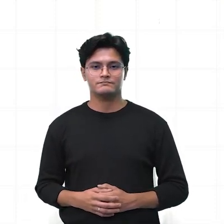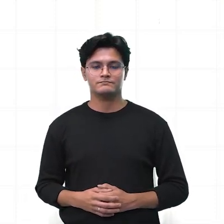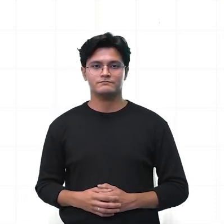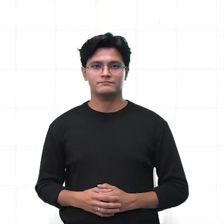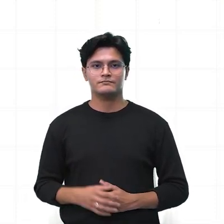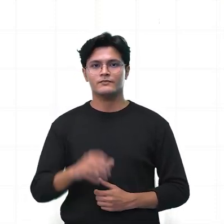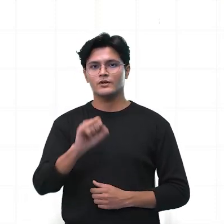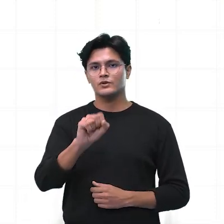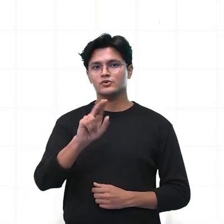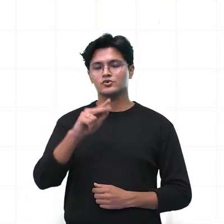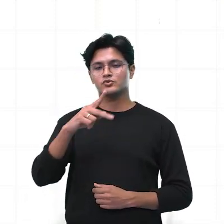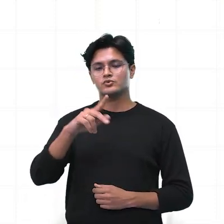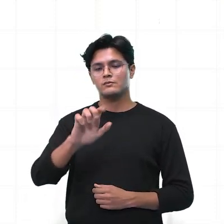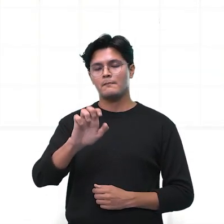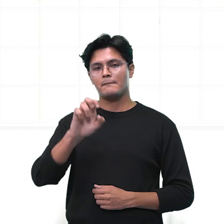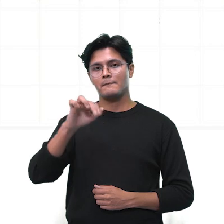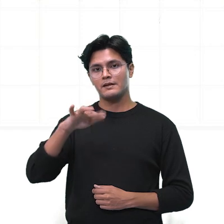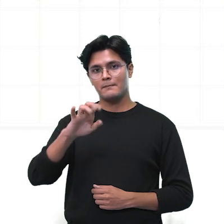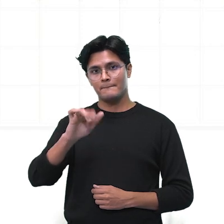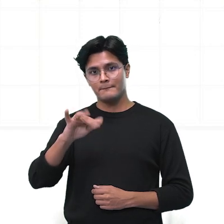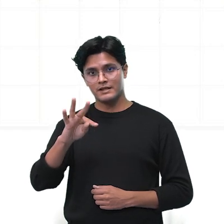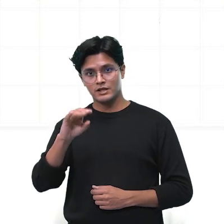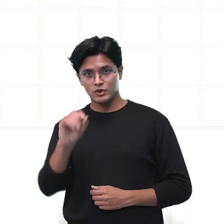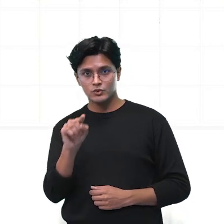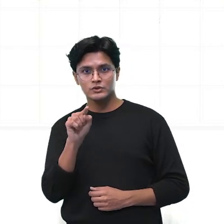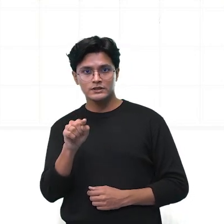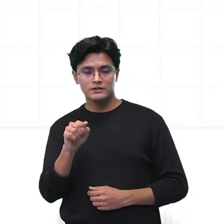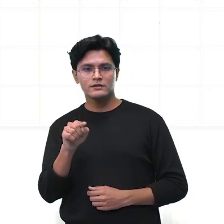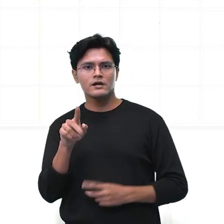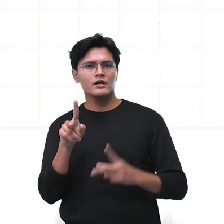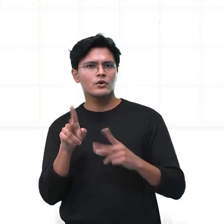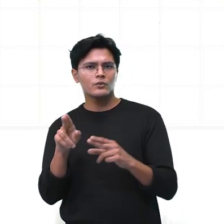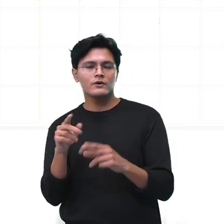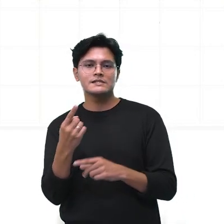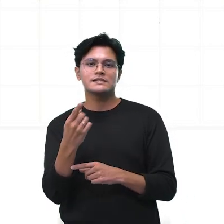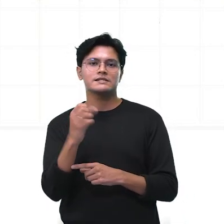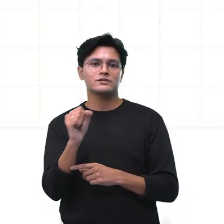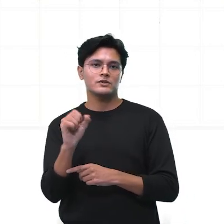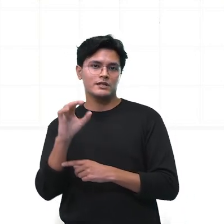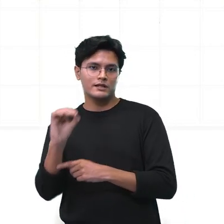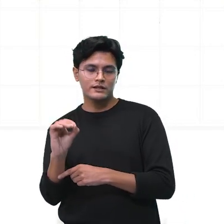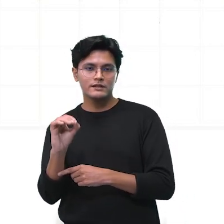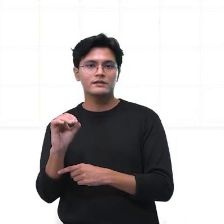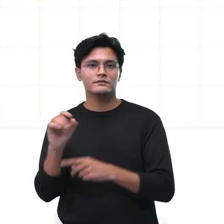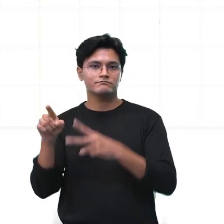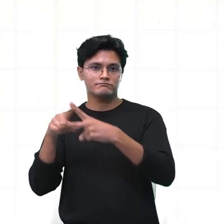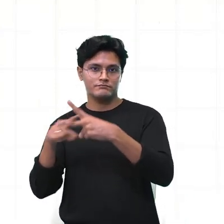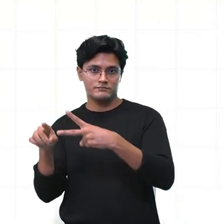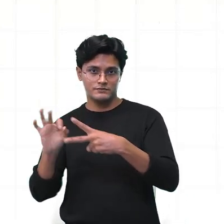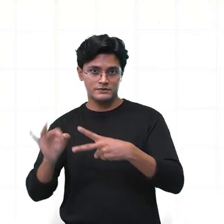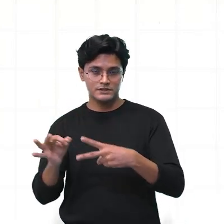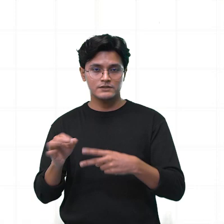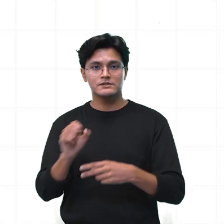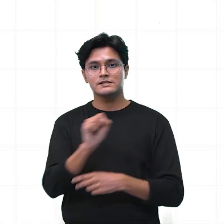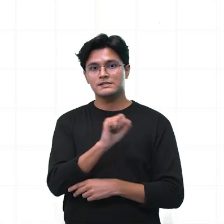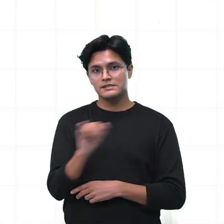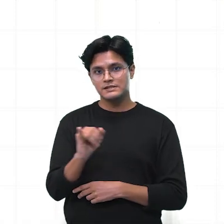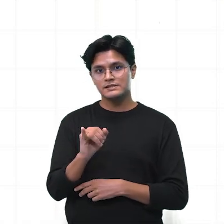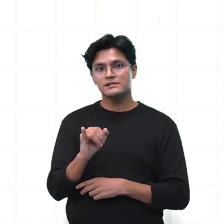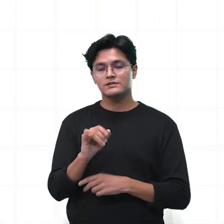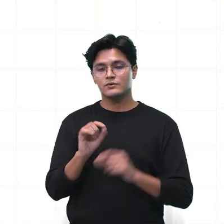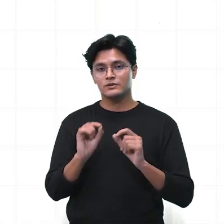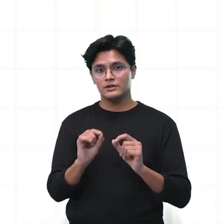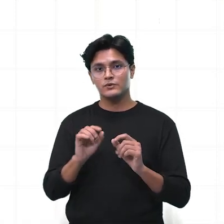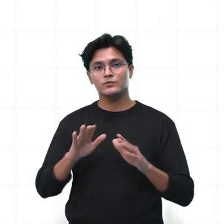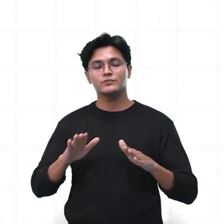tá? E no caso dos complementares, o valor será de 90 graus, tá bom? Então